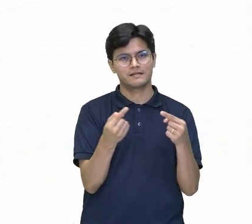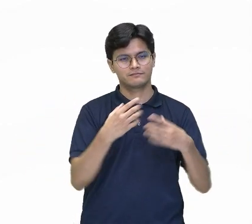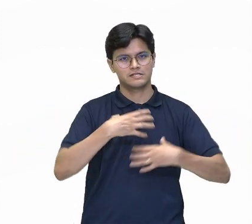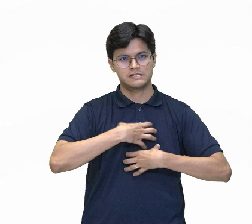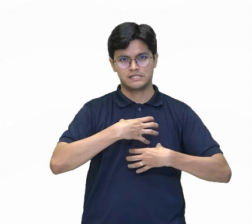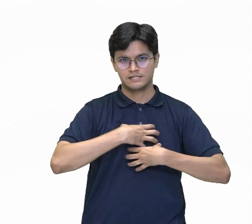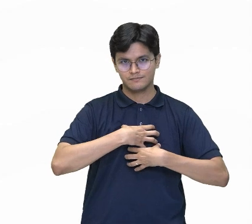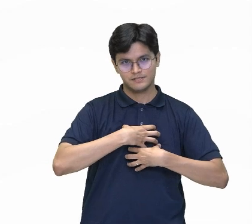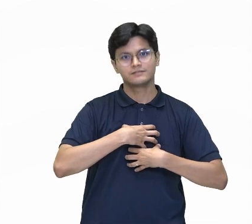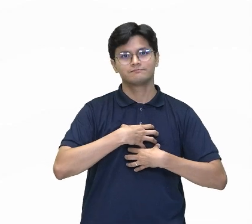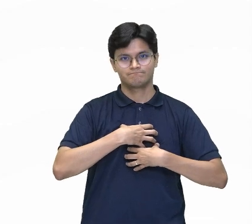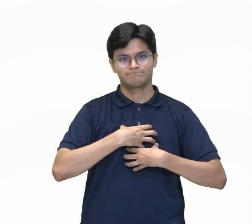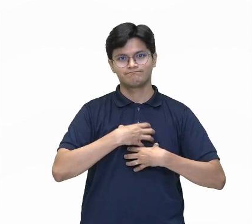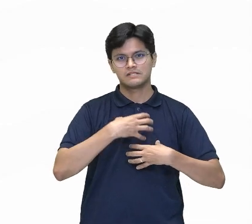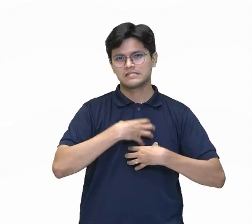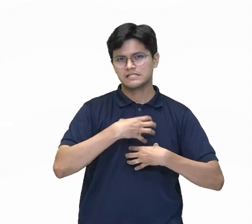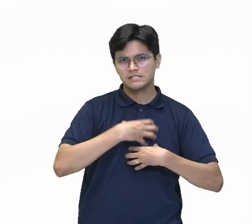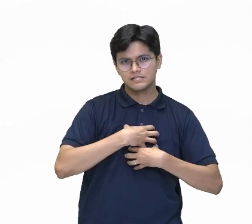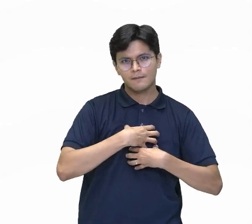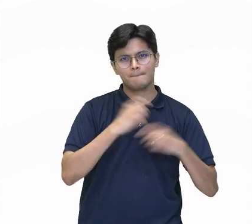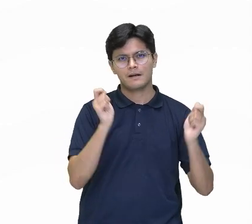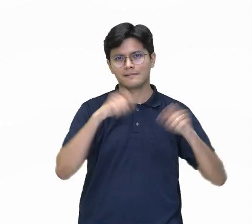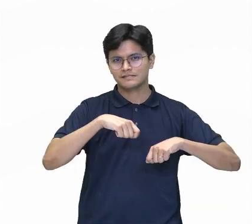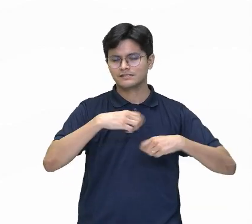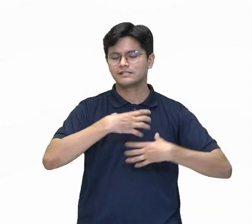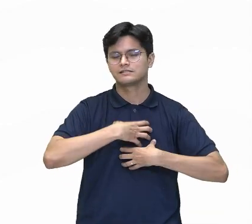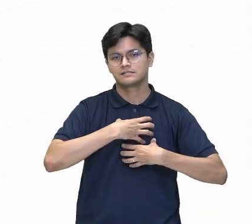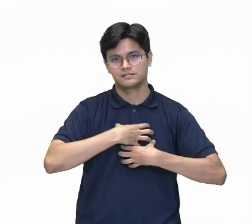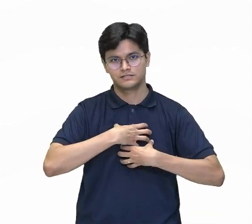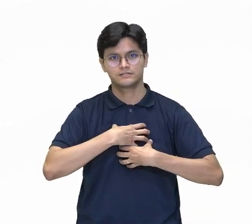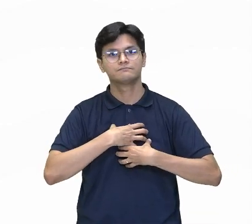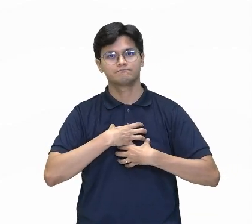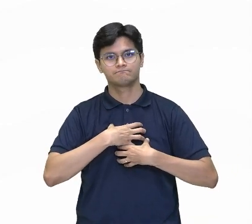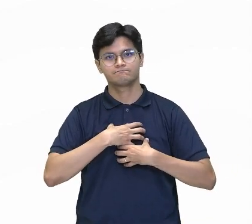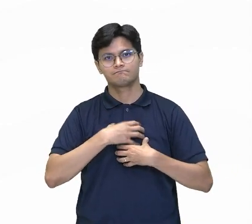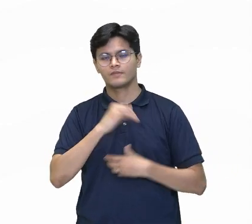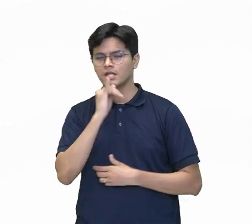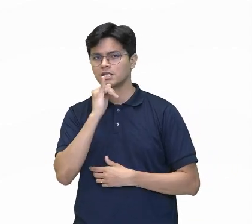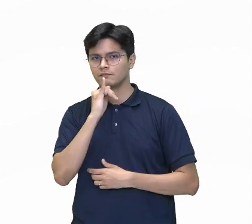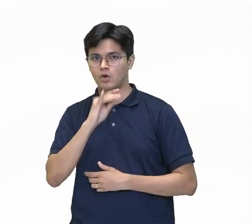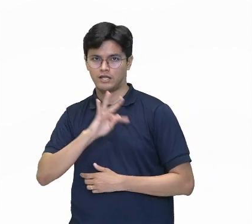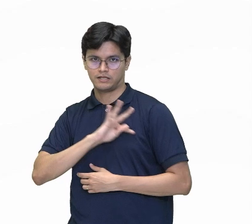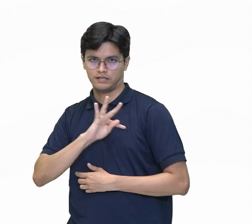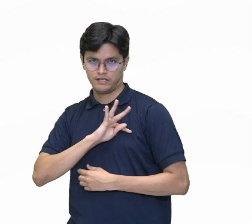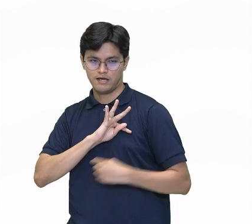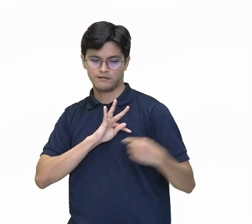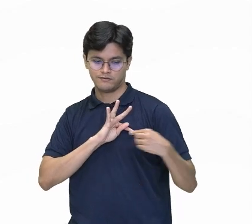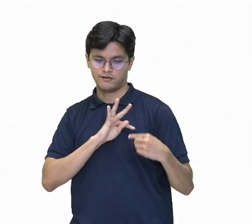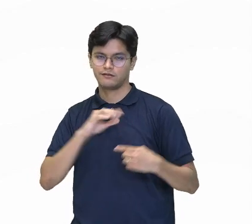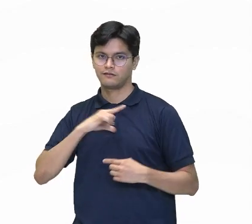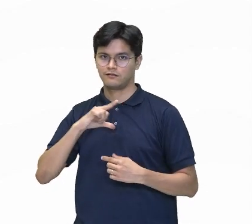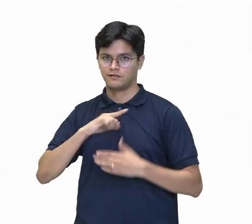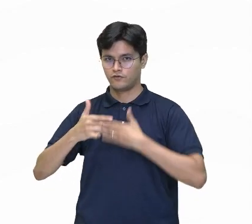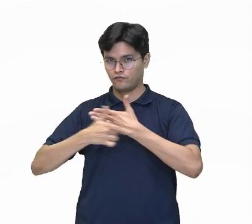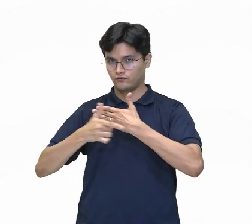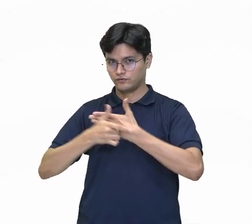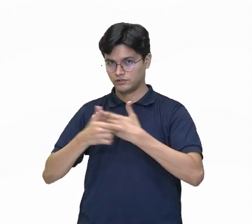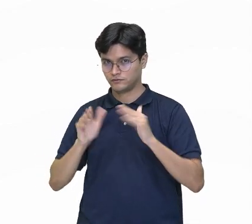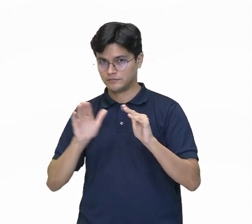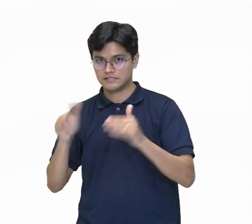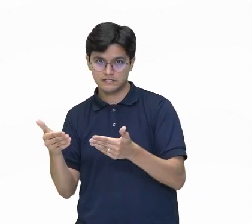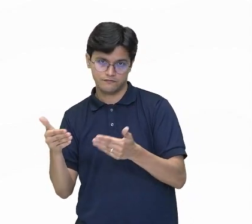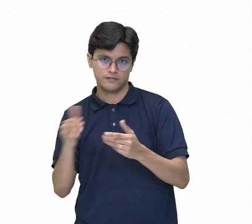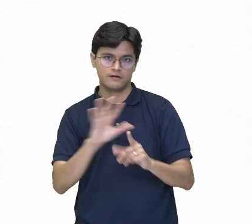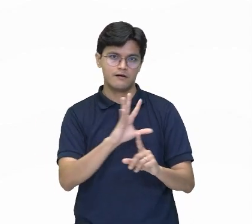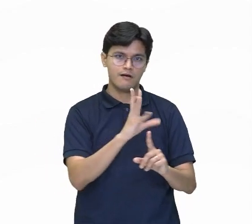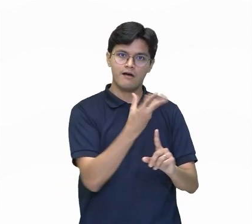a questão do sensorial. Diferente da técnica, que é funcional, a arte ela